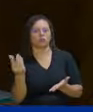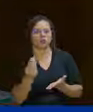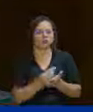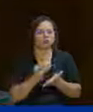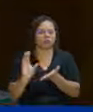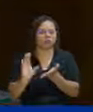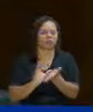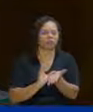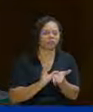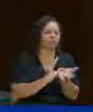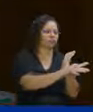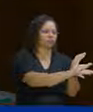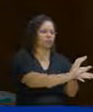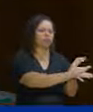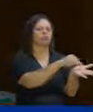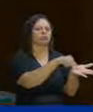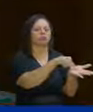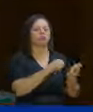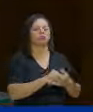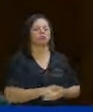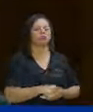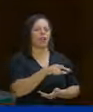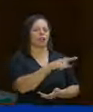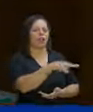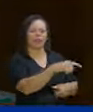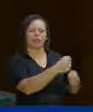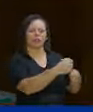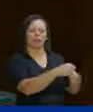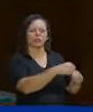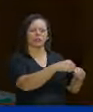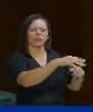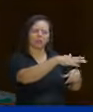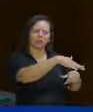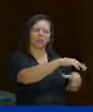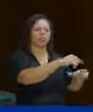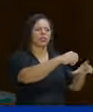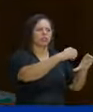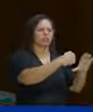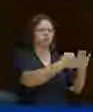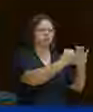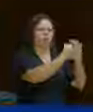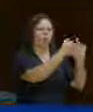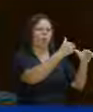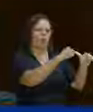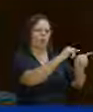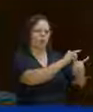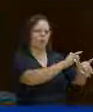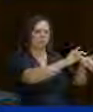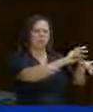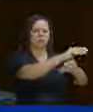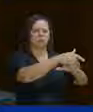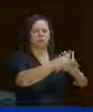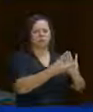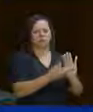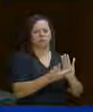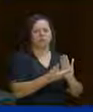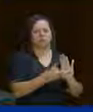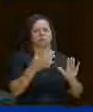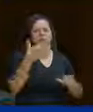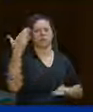destinados exclusivamente ao financiamento das atividades partidárias, sendo essencial sua aplicação de forma